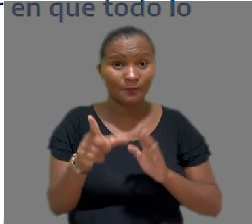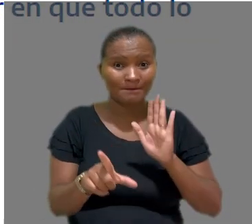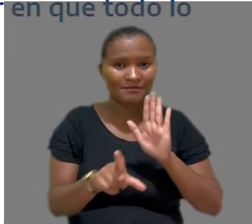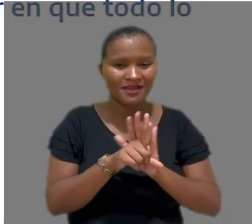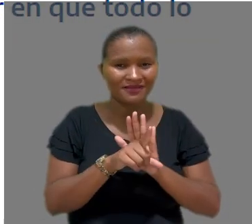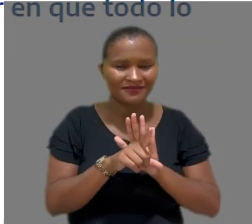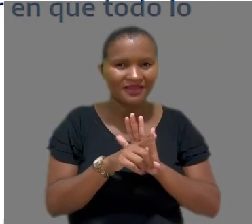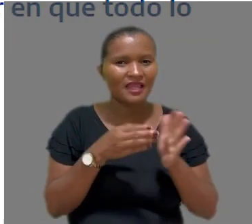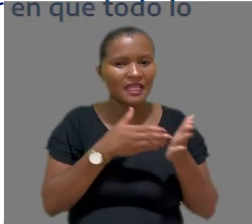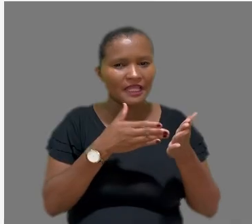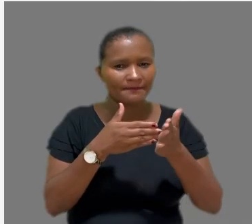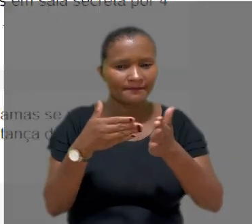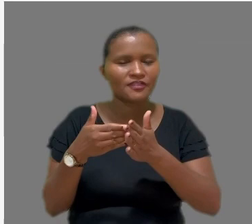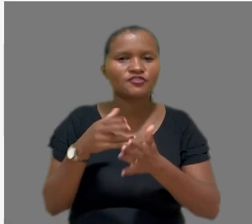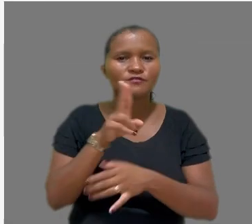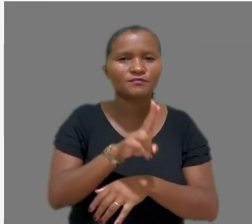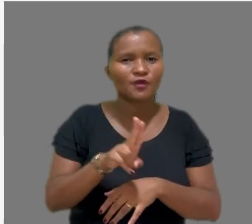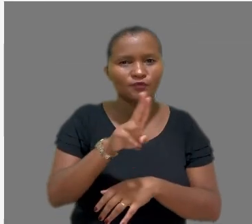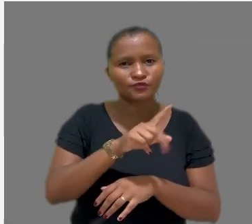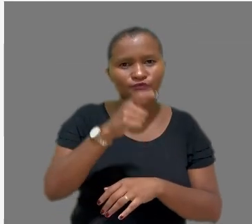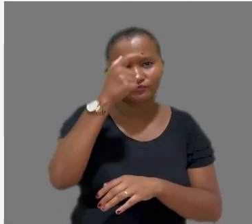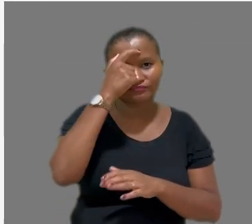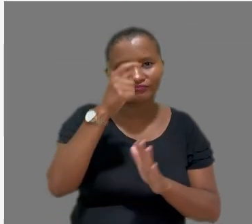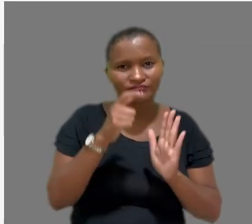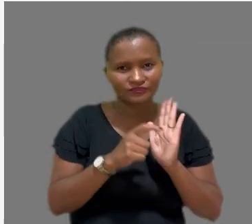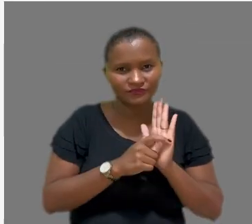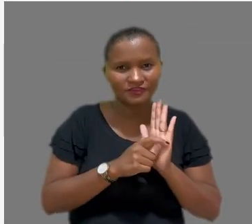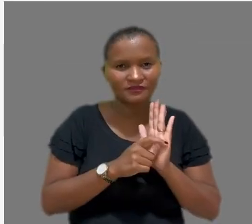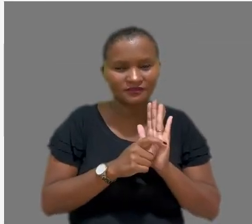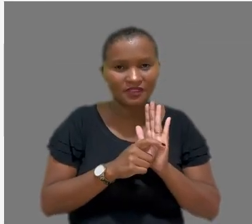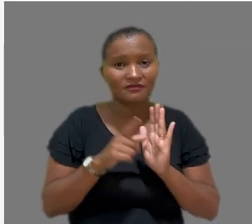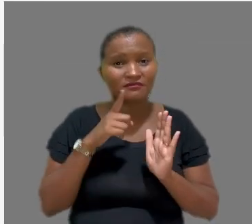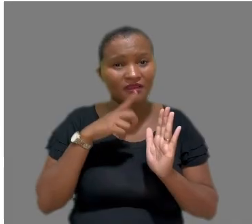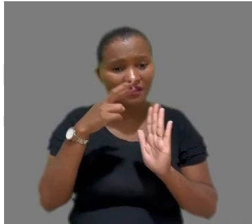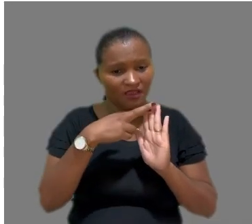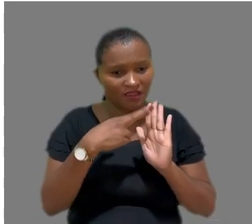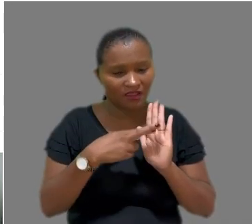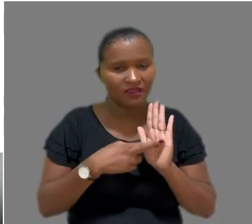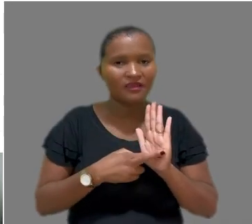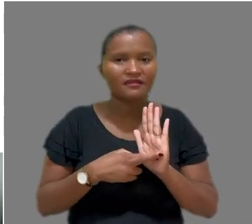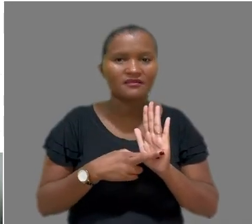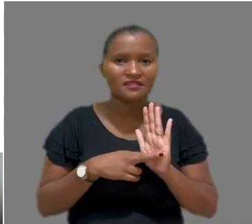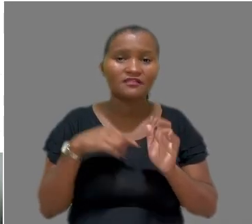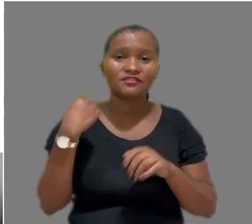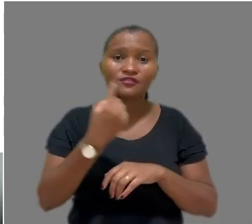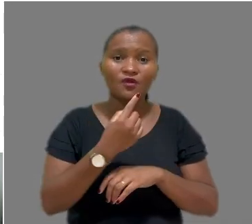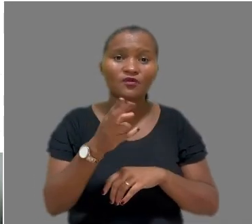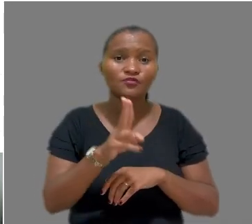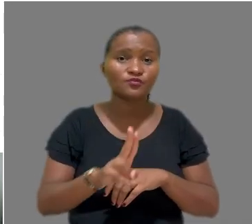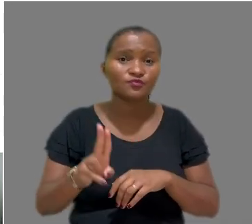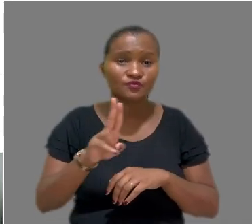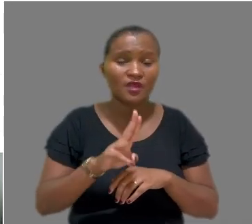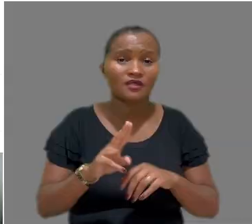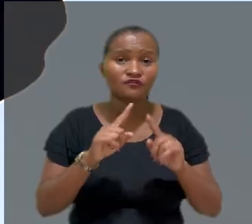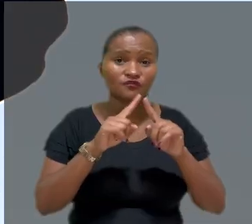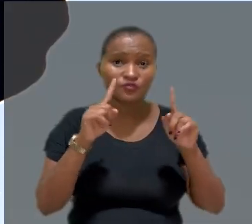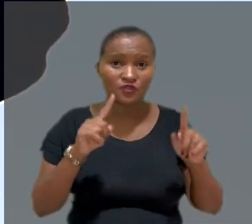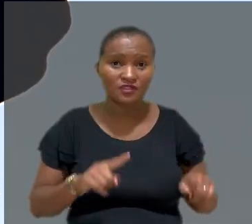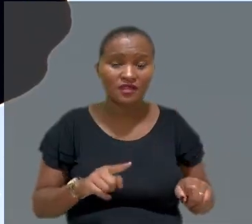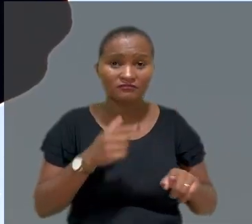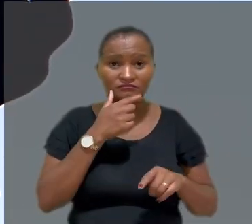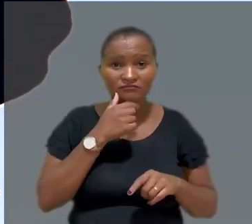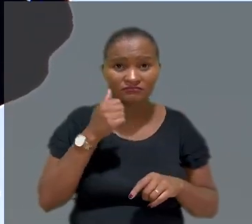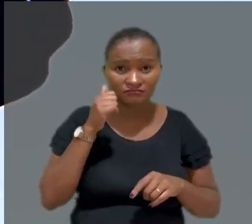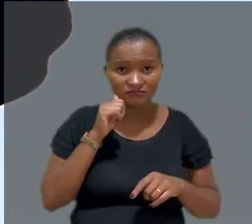Apesar de ainda não ter uma lei que estabeleça limites para o uso da inteligência artificial, há normas previstas em que nós,